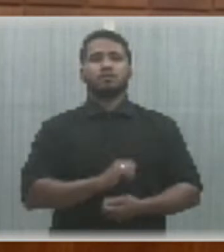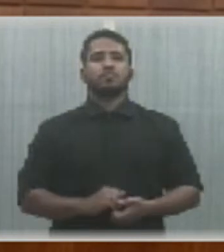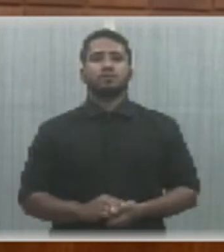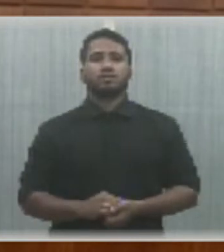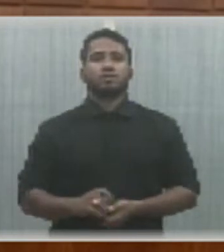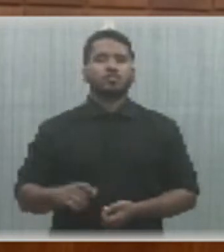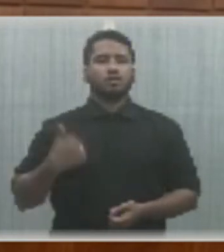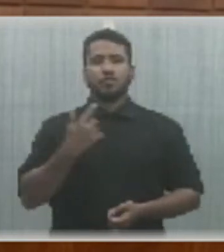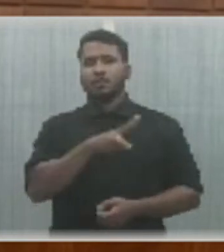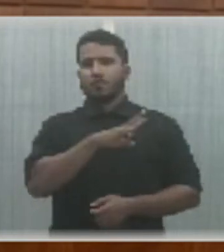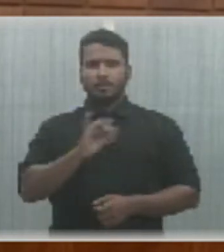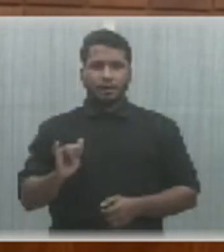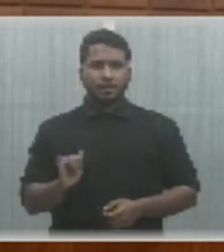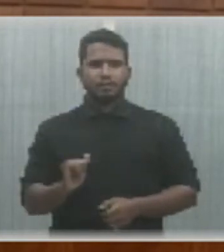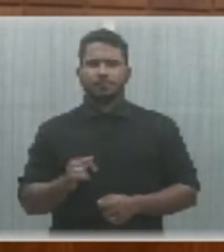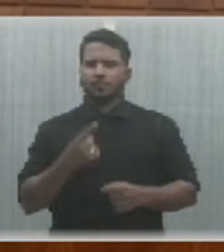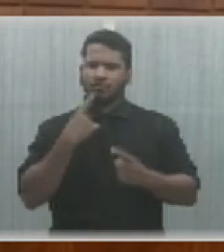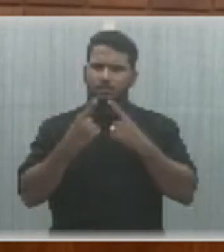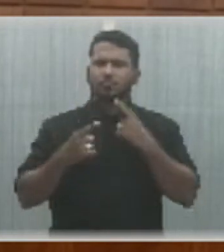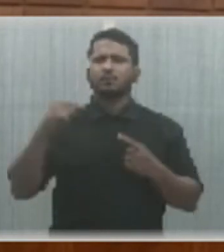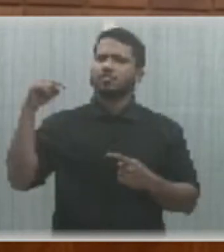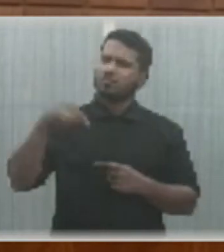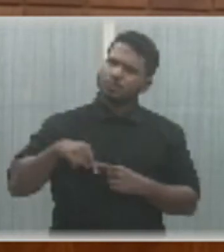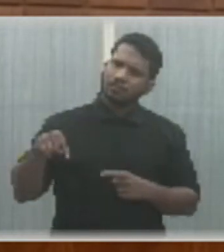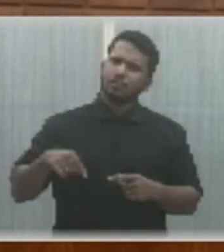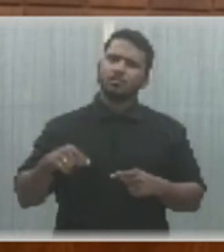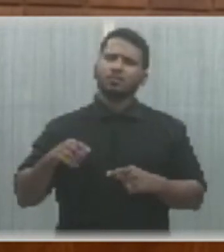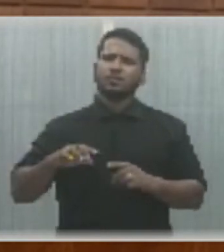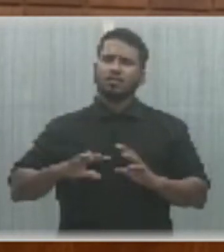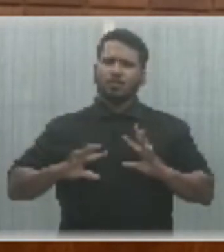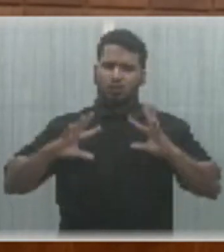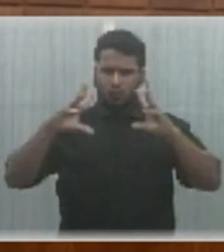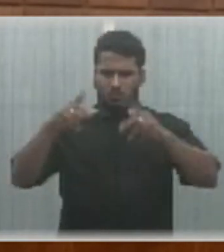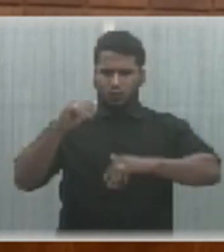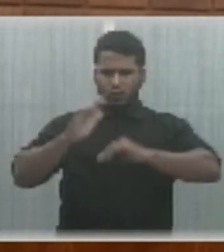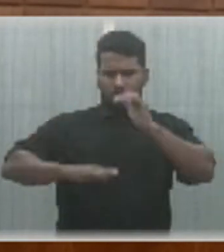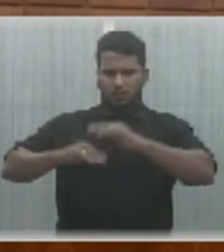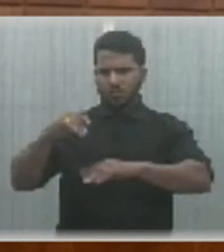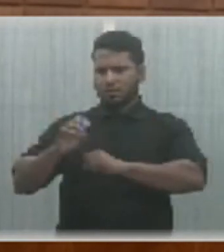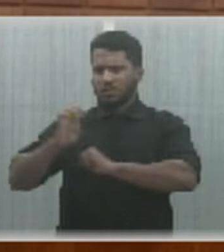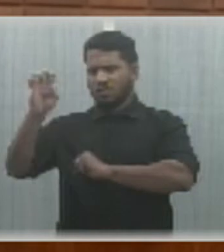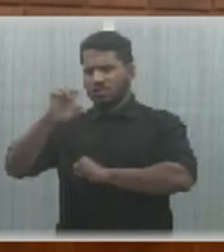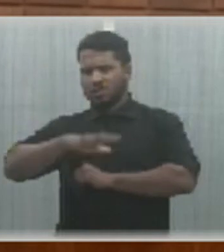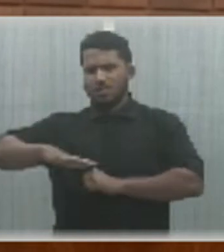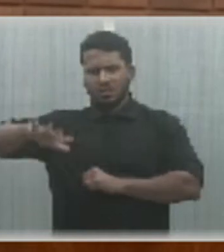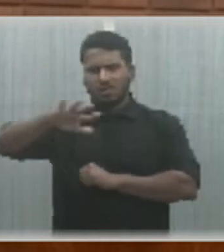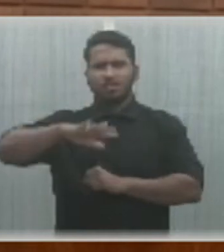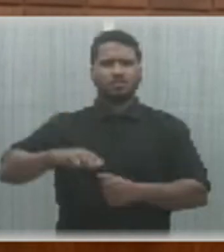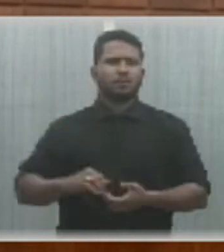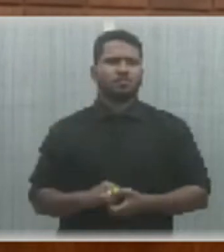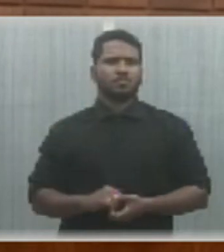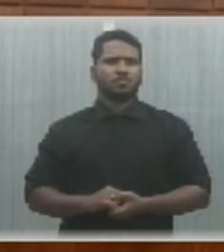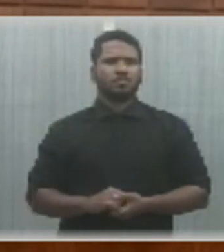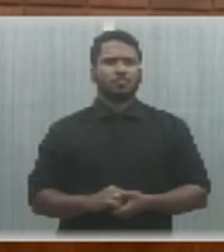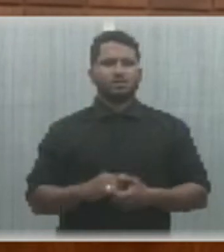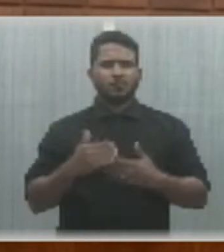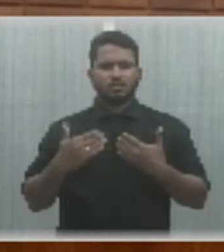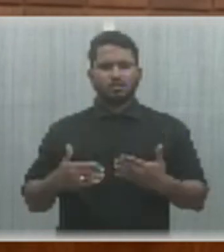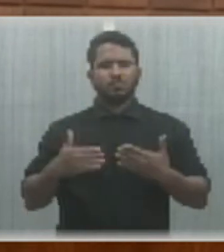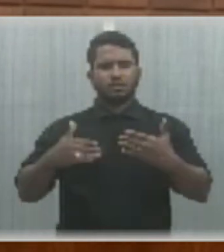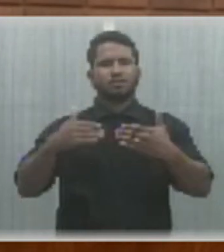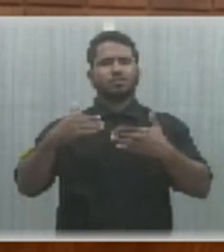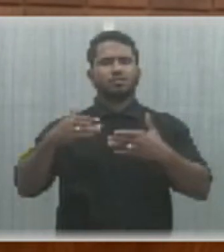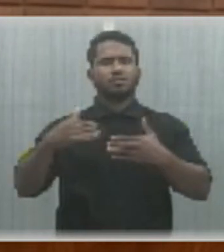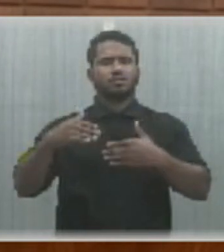nós vamos trazer esse debate para cá, trazer todos os especialistas, trazer a Secretaria Estadual